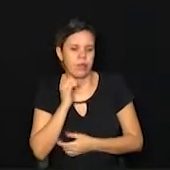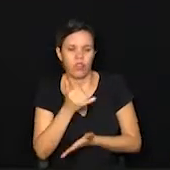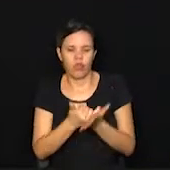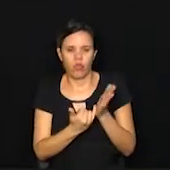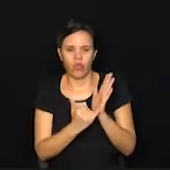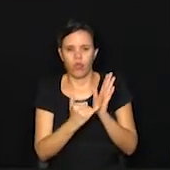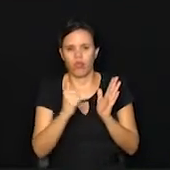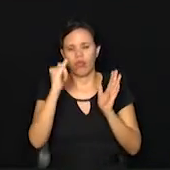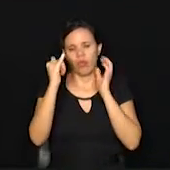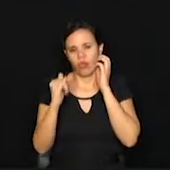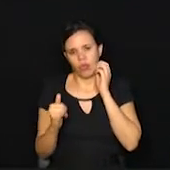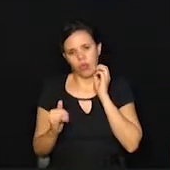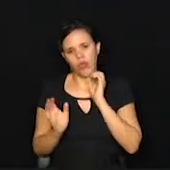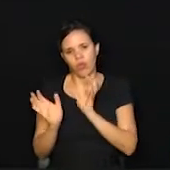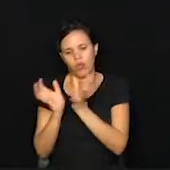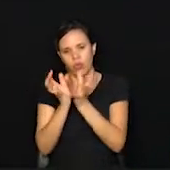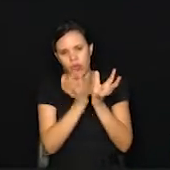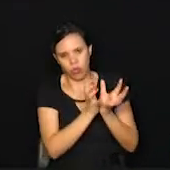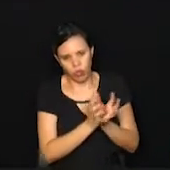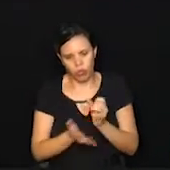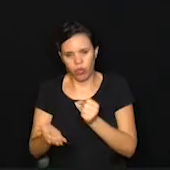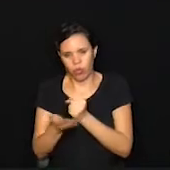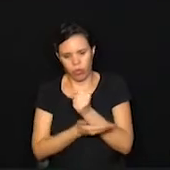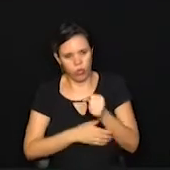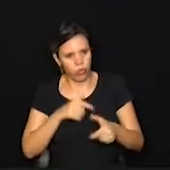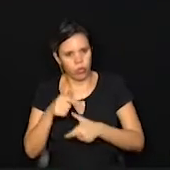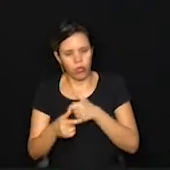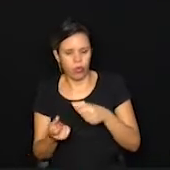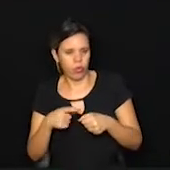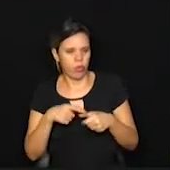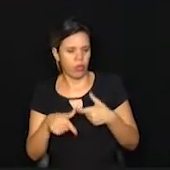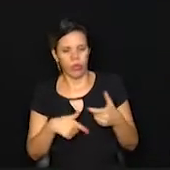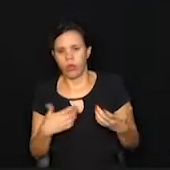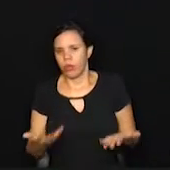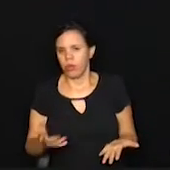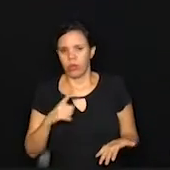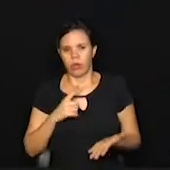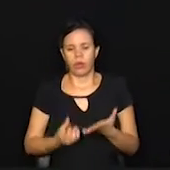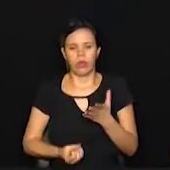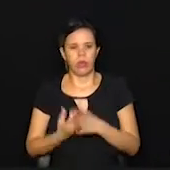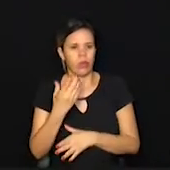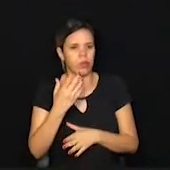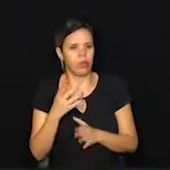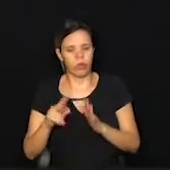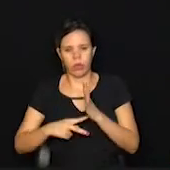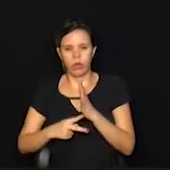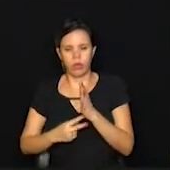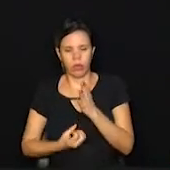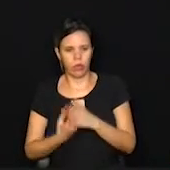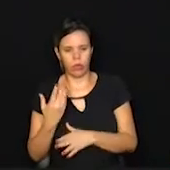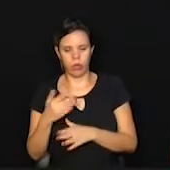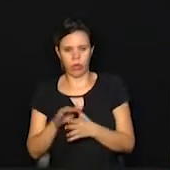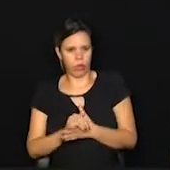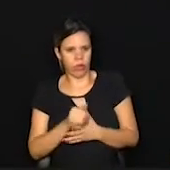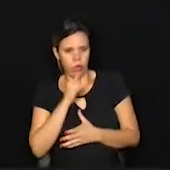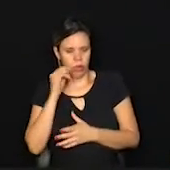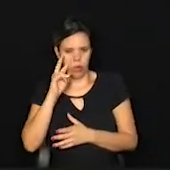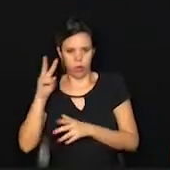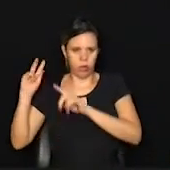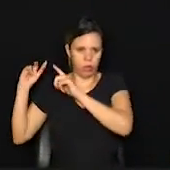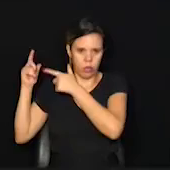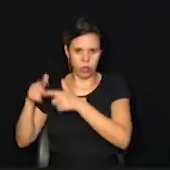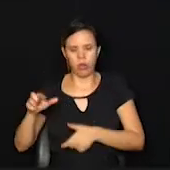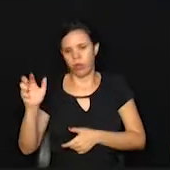as comunidades eclesiais de base estão retomando atividade começa a haver um renascimento nos sindicatos Veja a trajetória